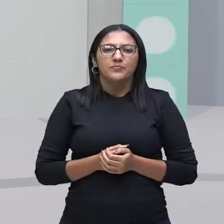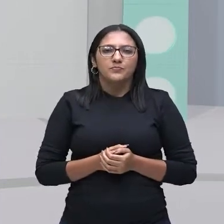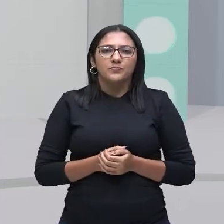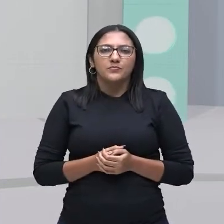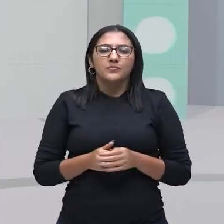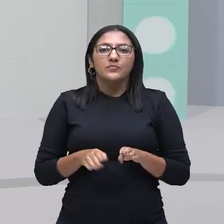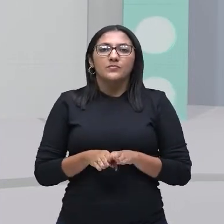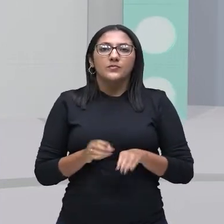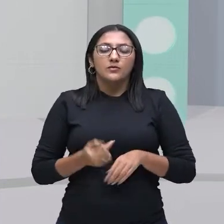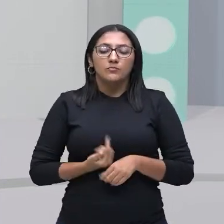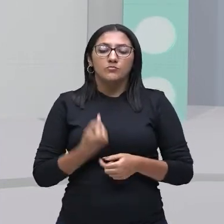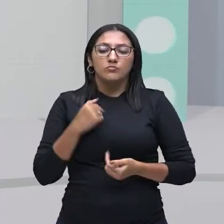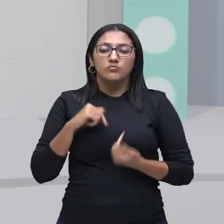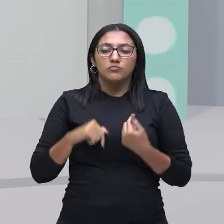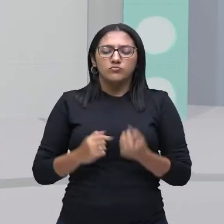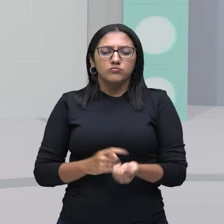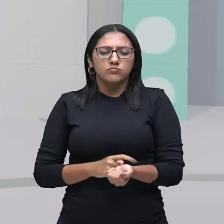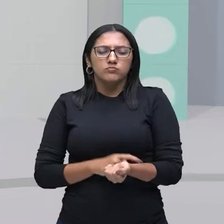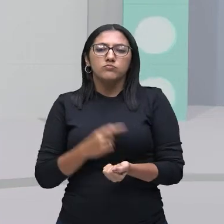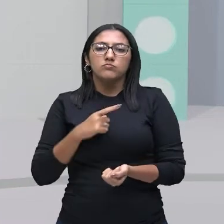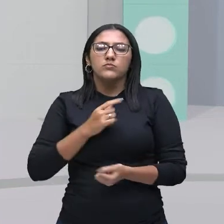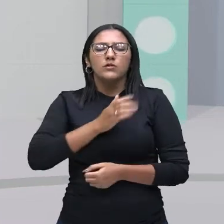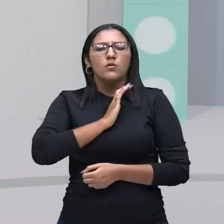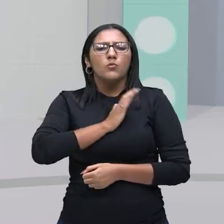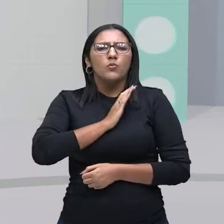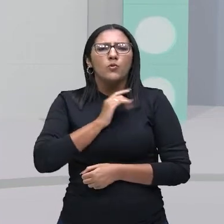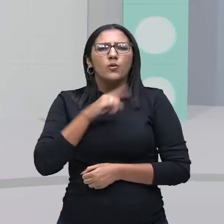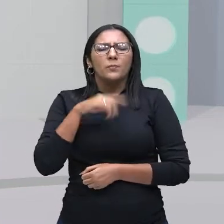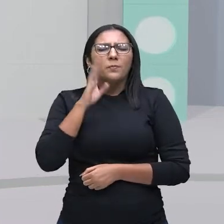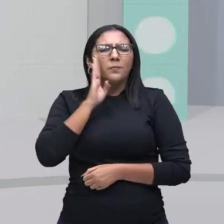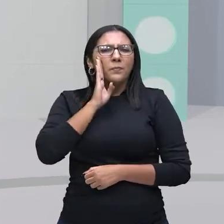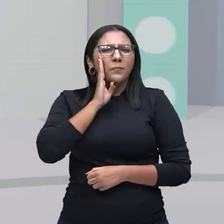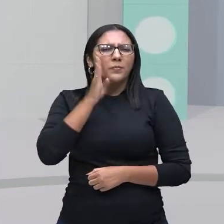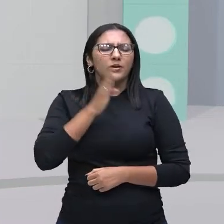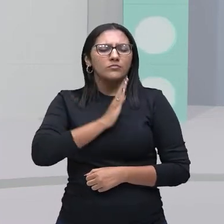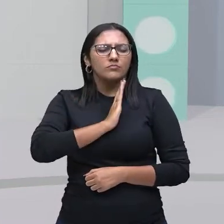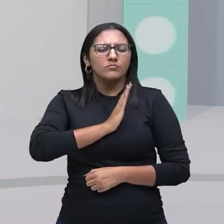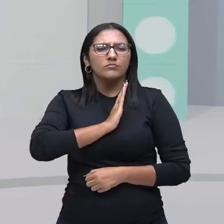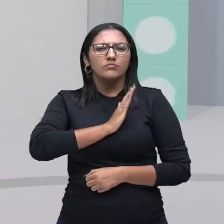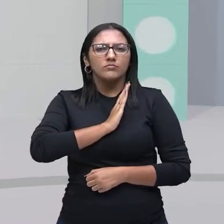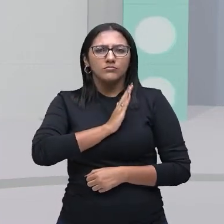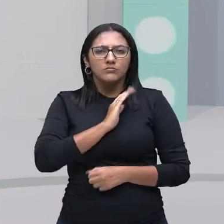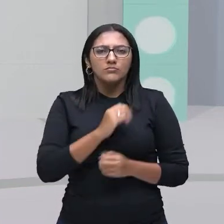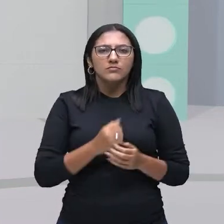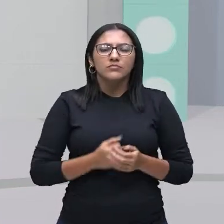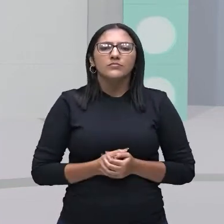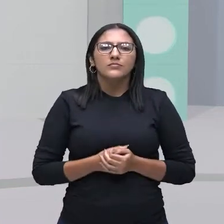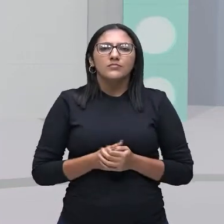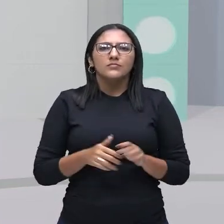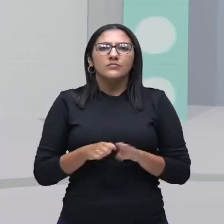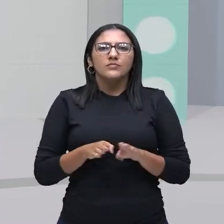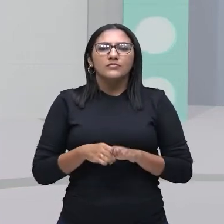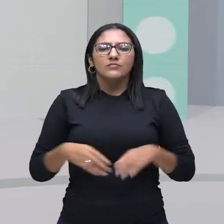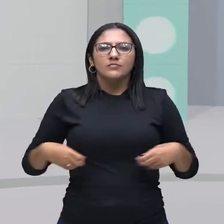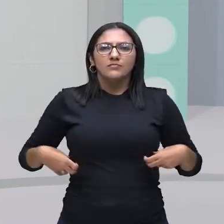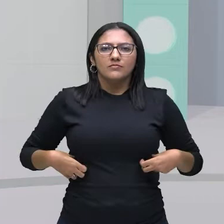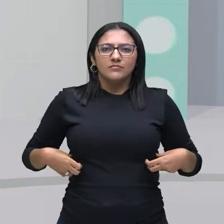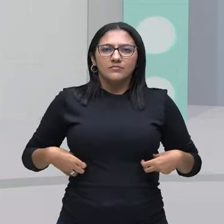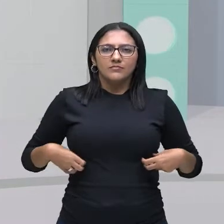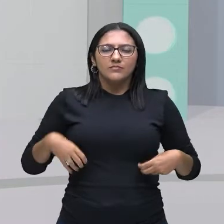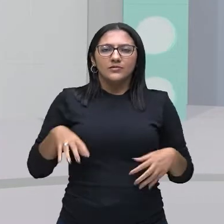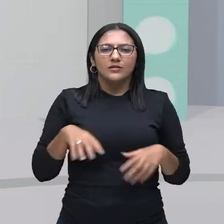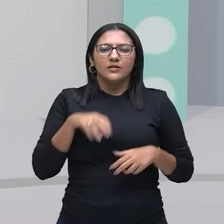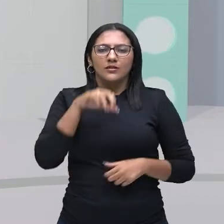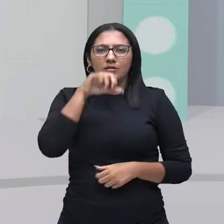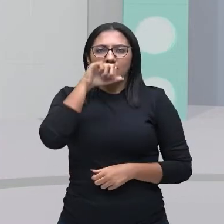ou circulatório, que tem o coração como seu principal órgão, e o sistema respiratório, que tem um